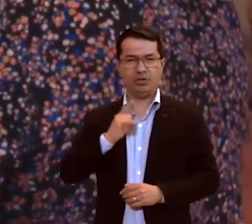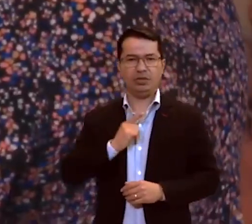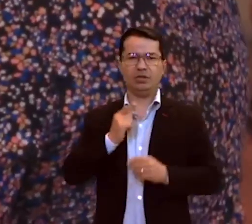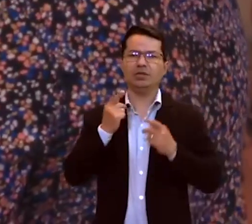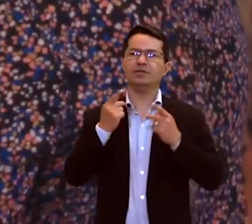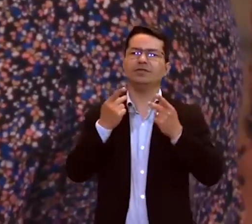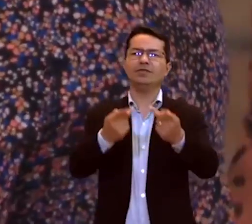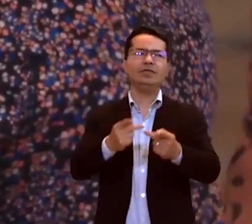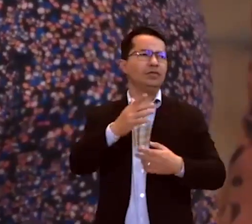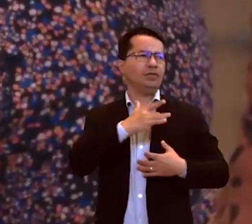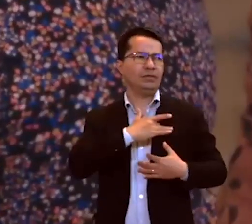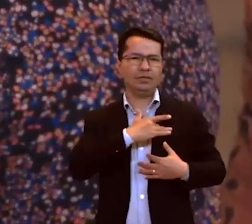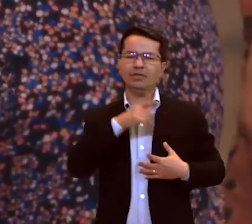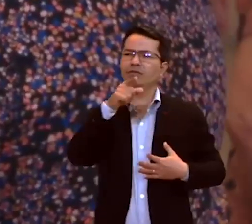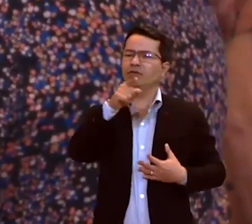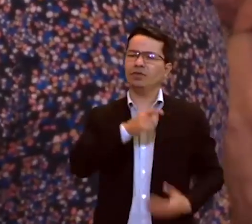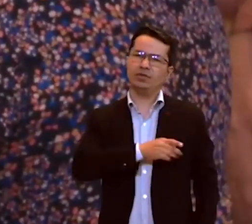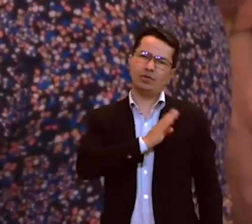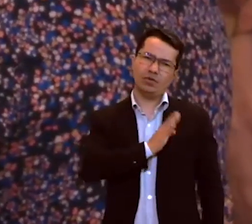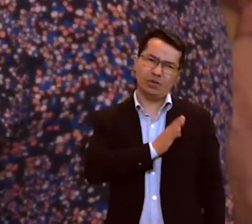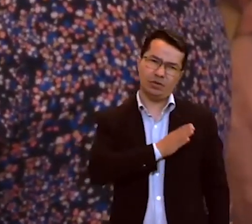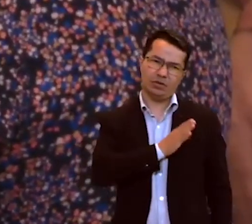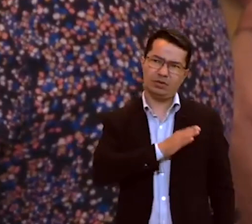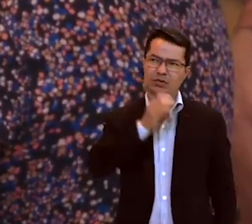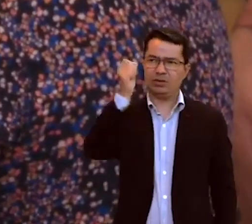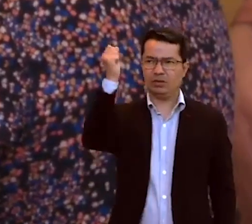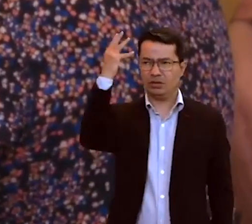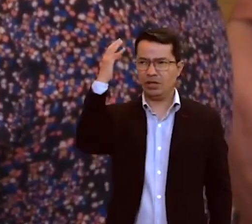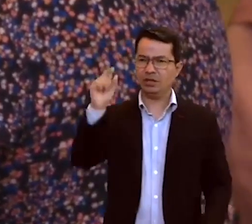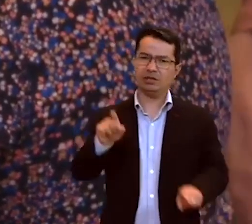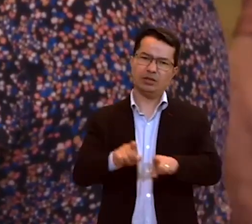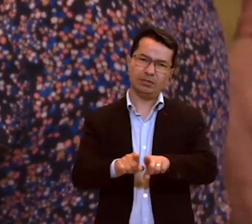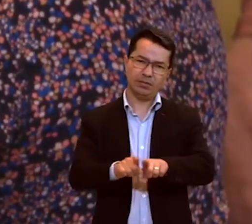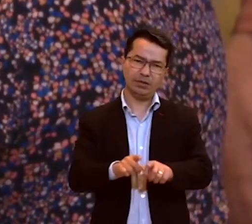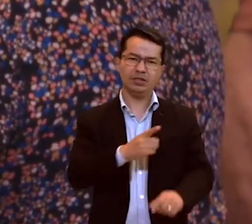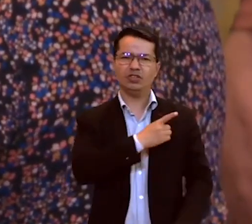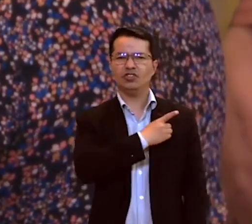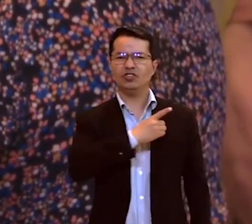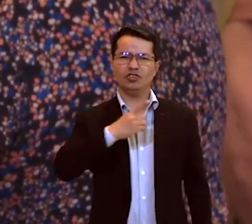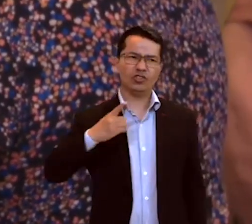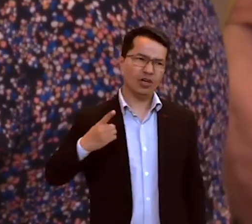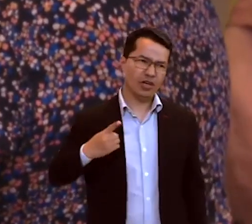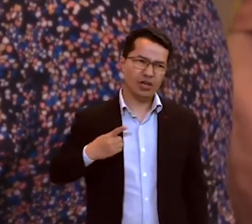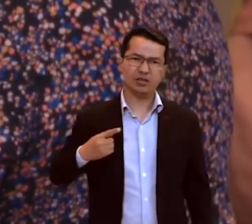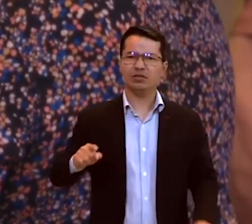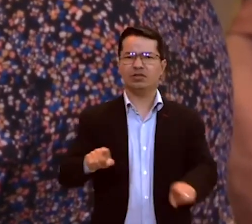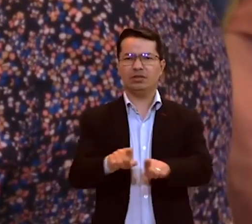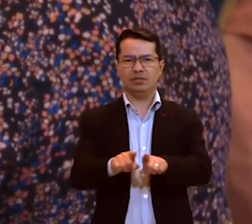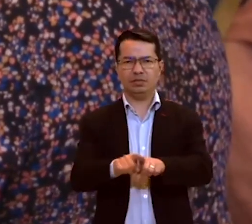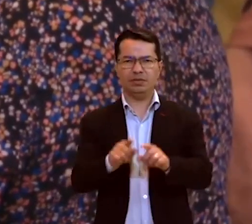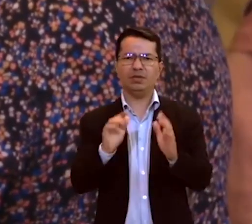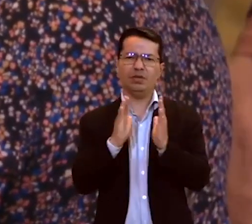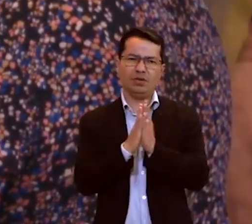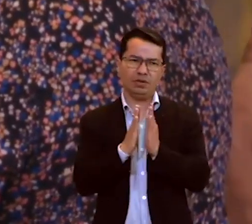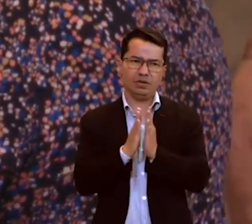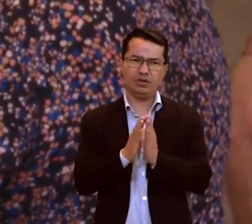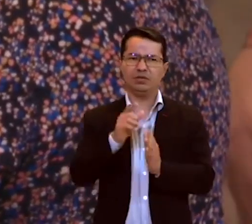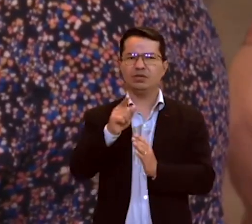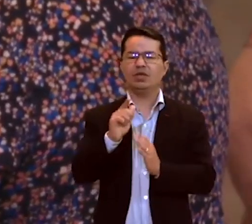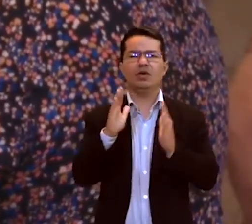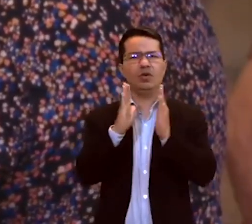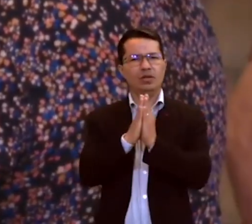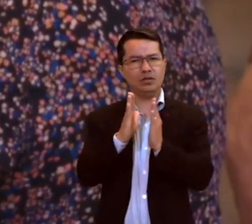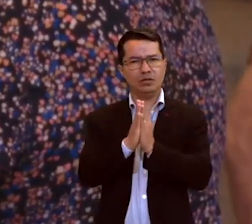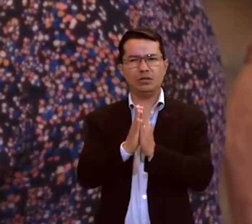cura, visita com graça. Então eu vou pedir aqui, os diáconos estão bem aqui na frente, bem rente ao púlpito. Então, conforme você receber a oração, você vai voltar